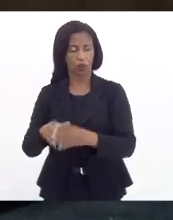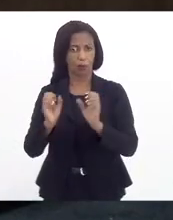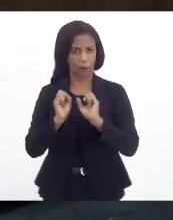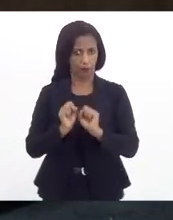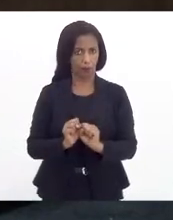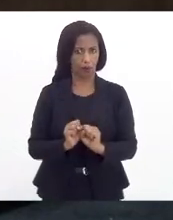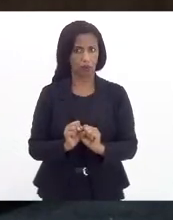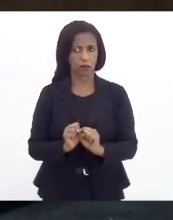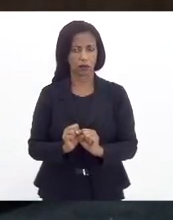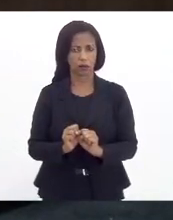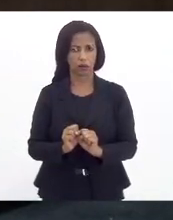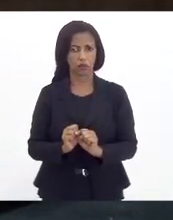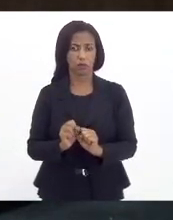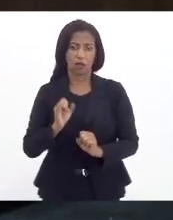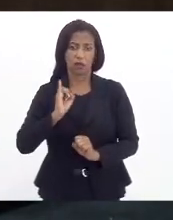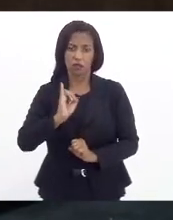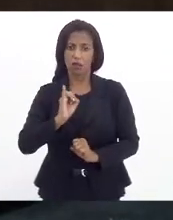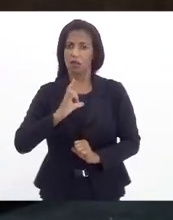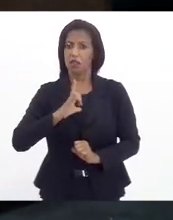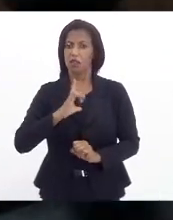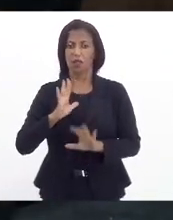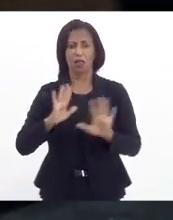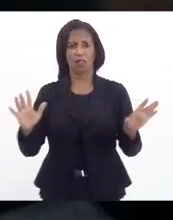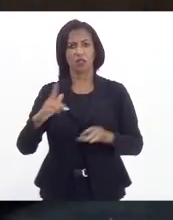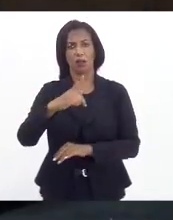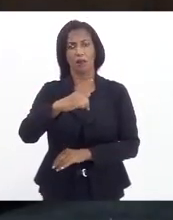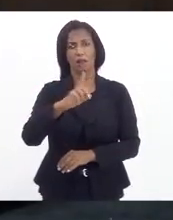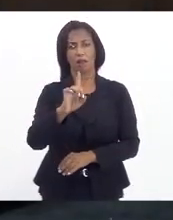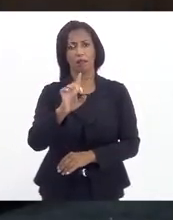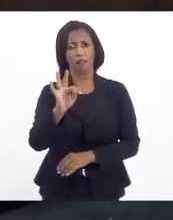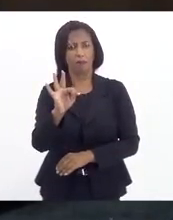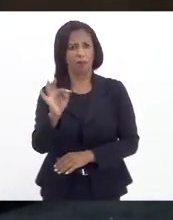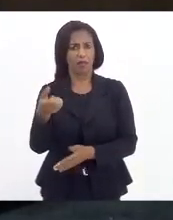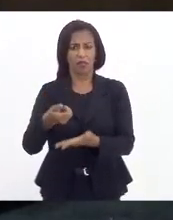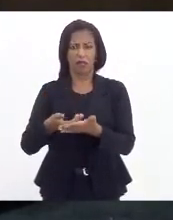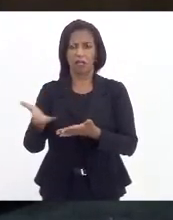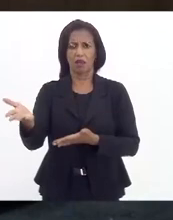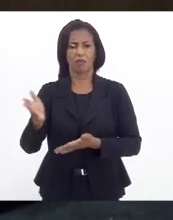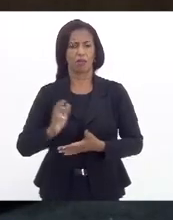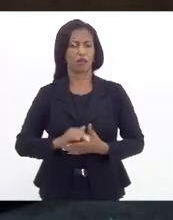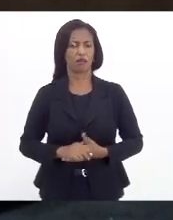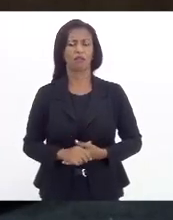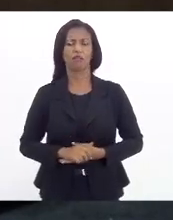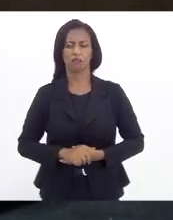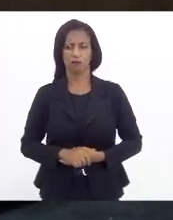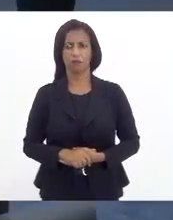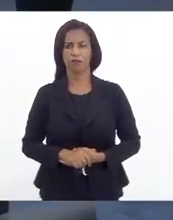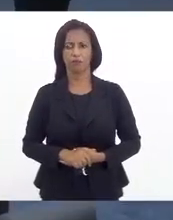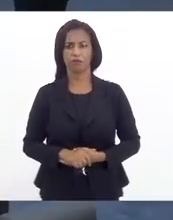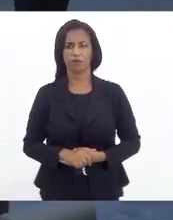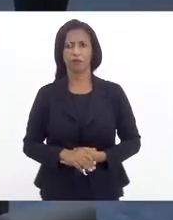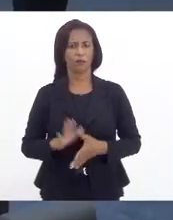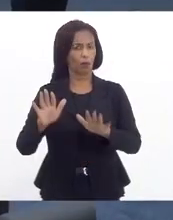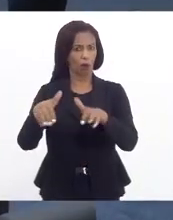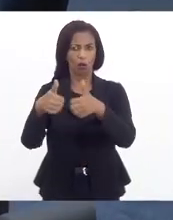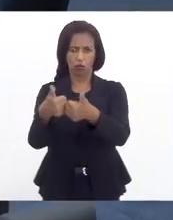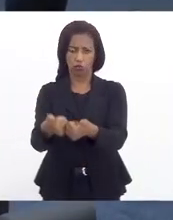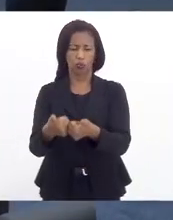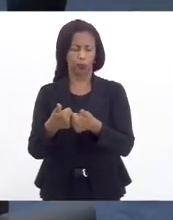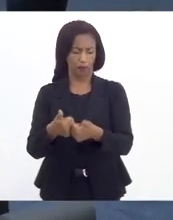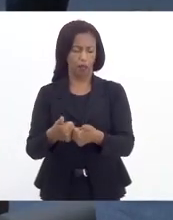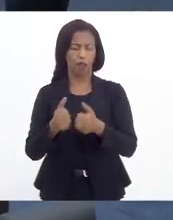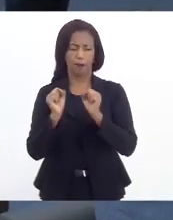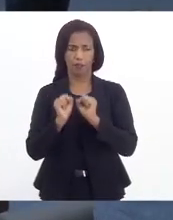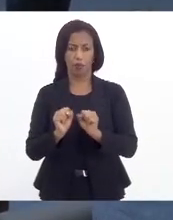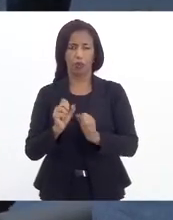declaração de voto? Havendo isso, o PDT encaminha como V. Exª. Não, tranquilo. É porque, para